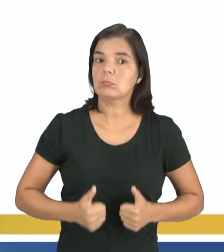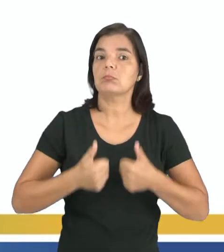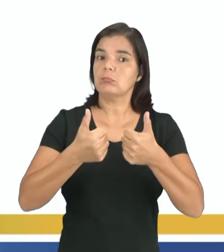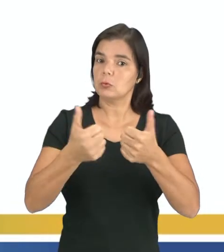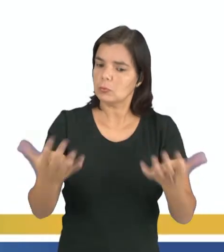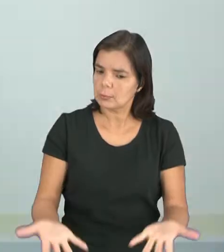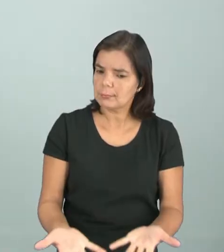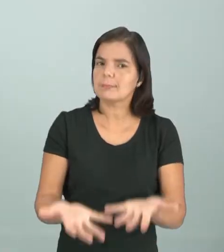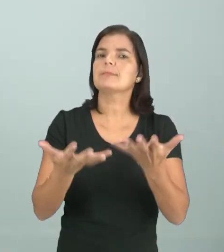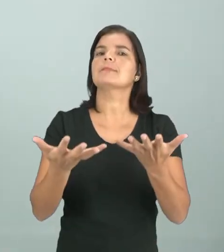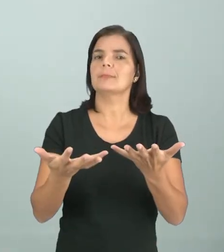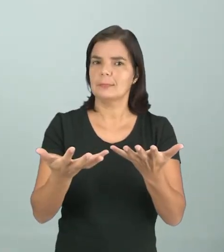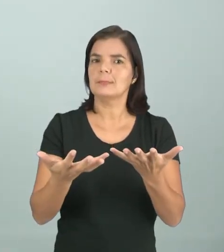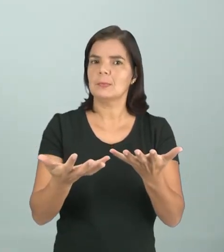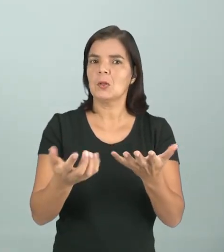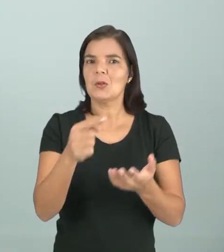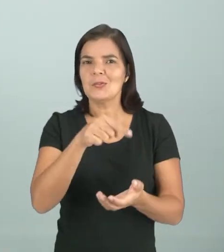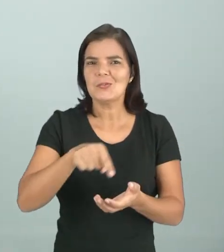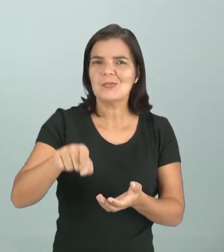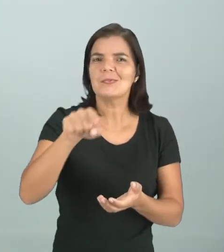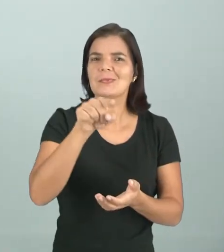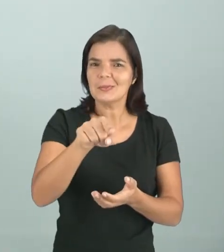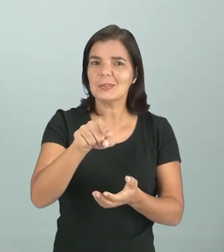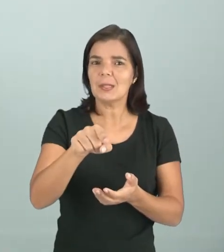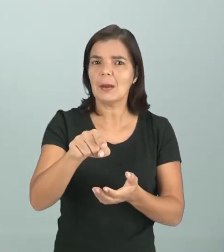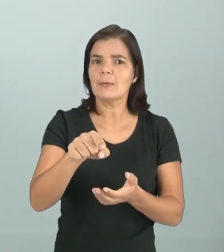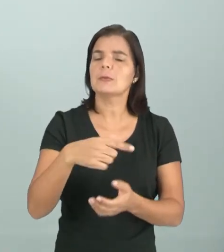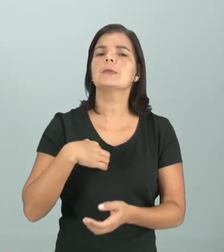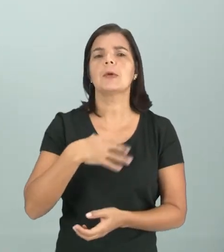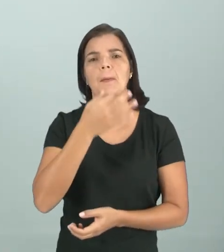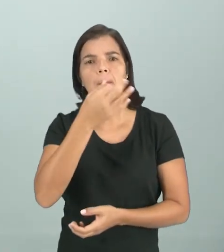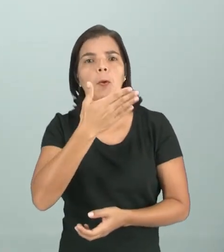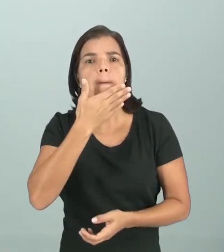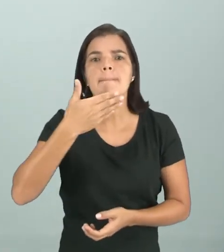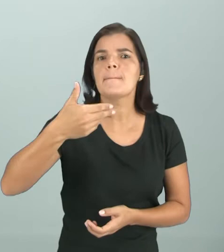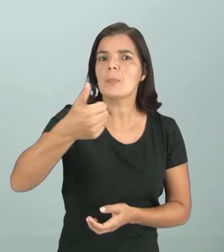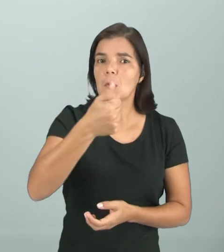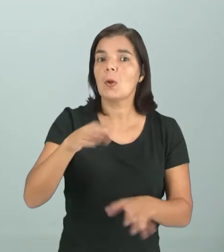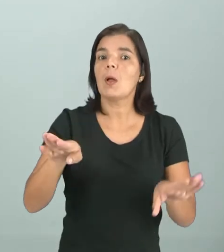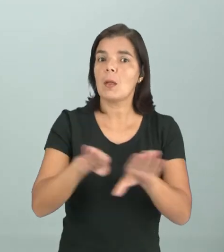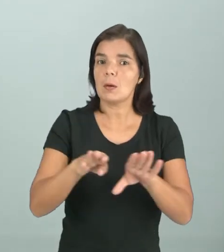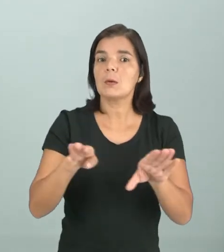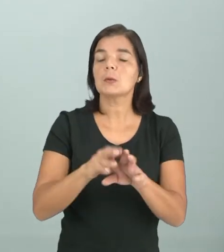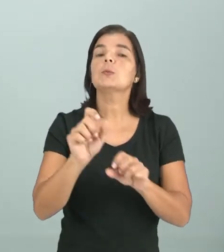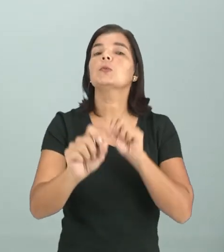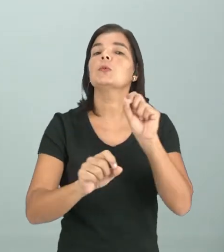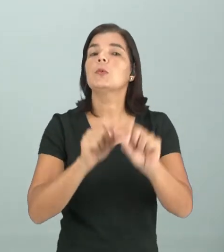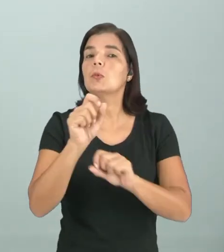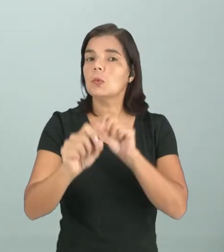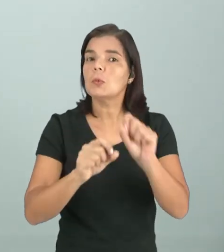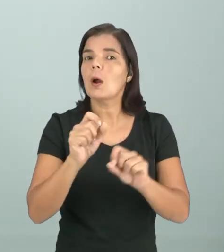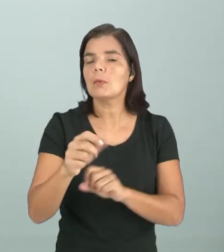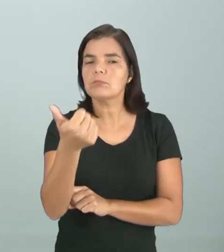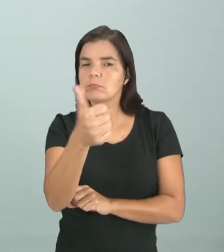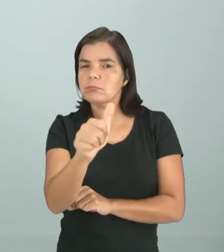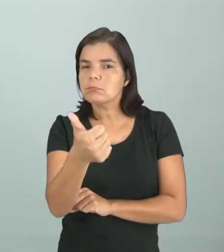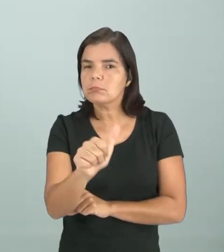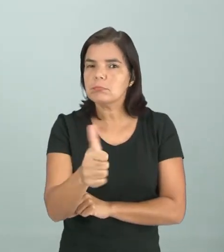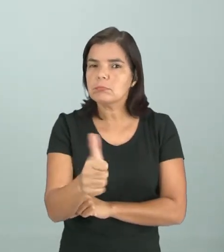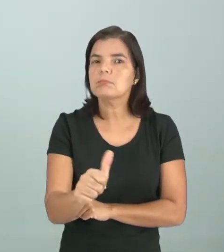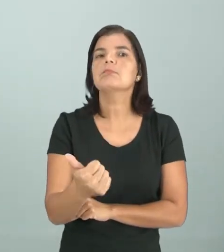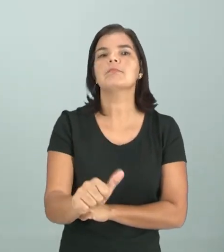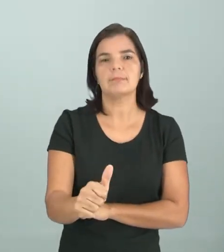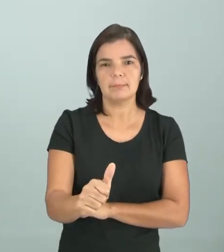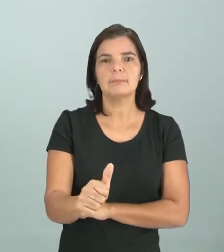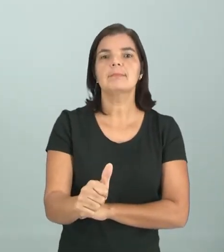de elogio, certo? De você colocar pontos a serem melhorados, de você até fazer aí uma análise